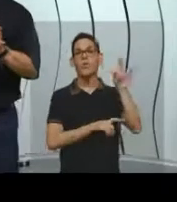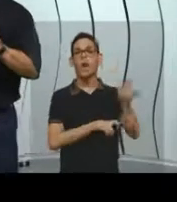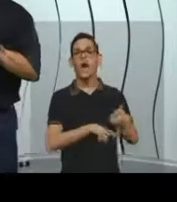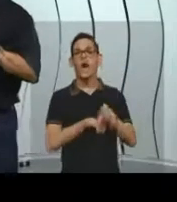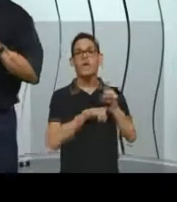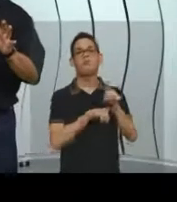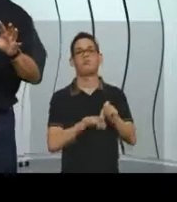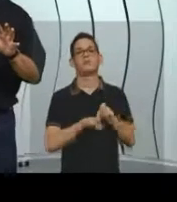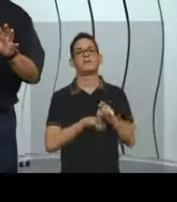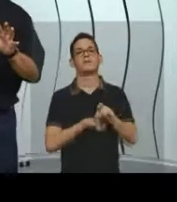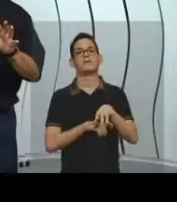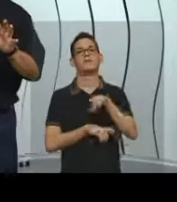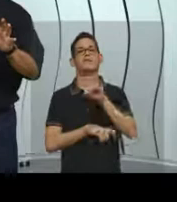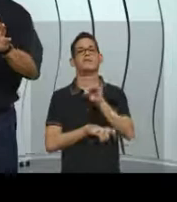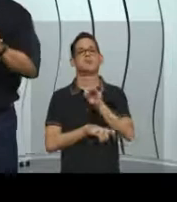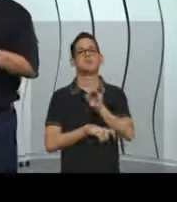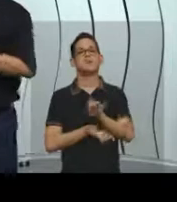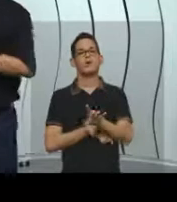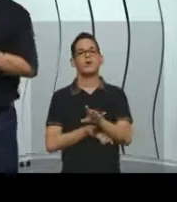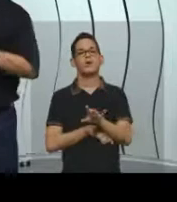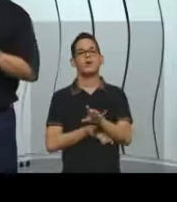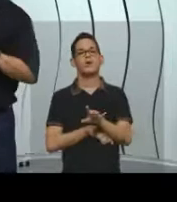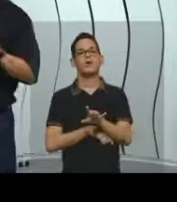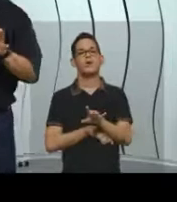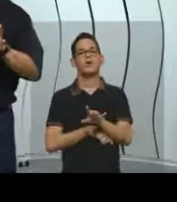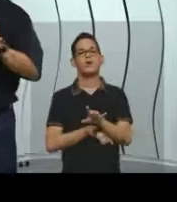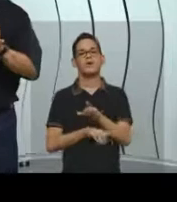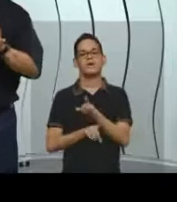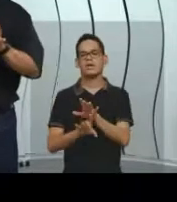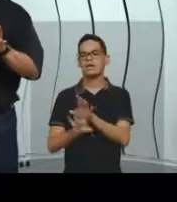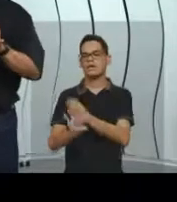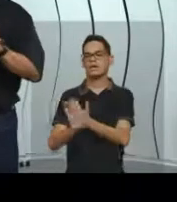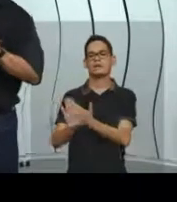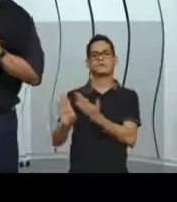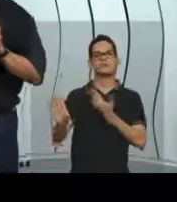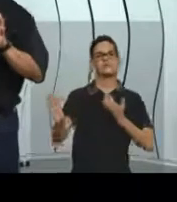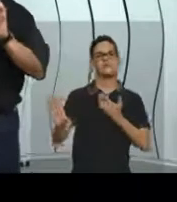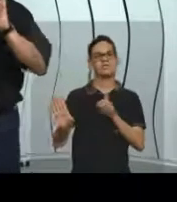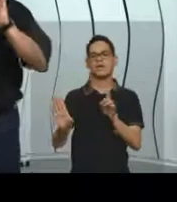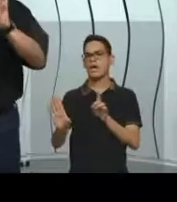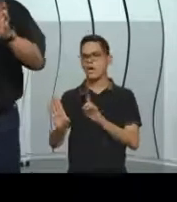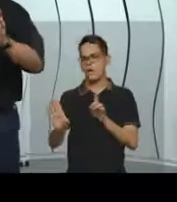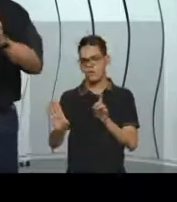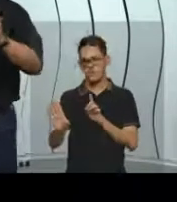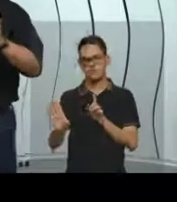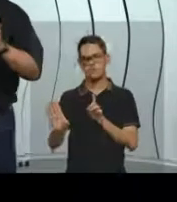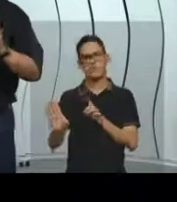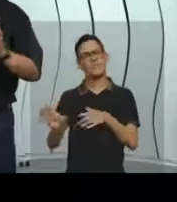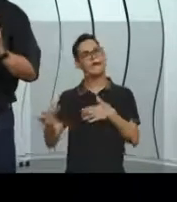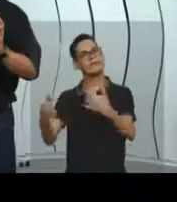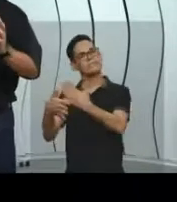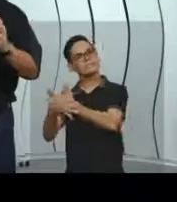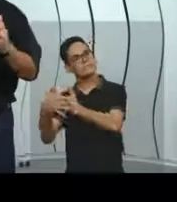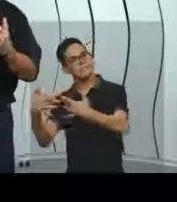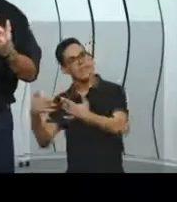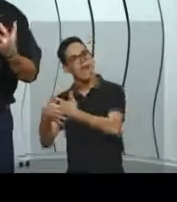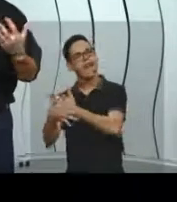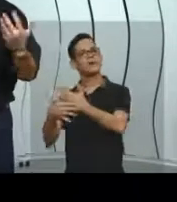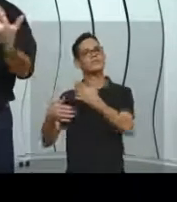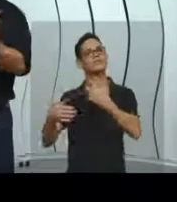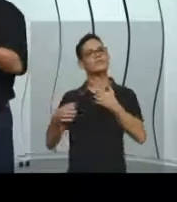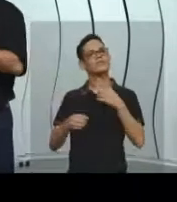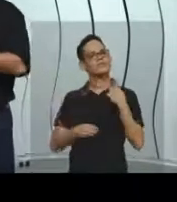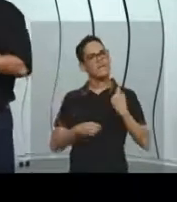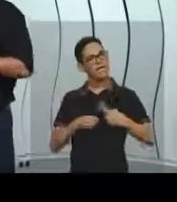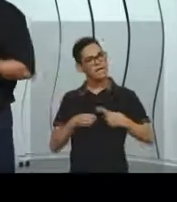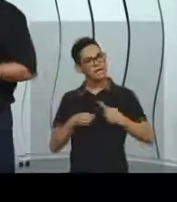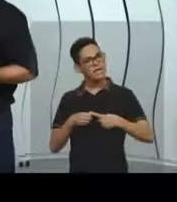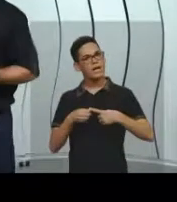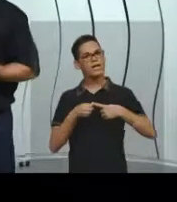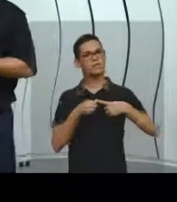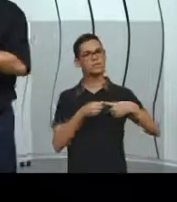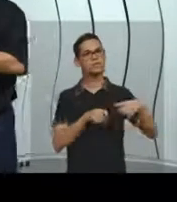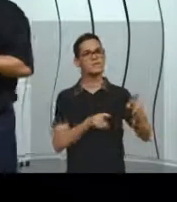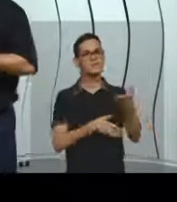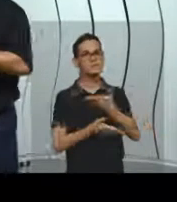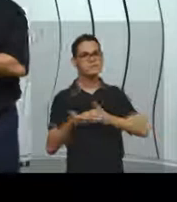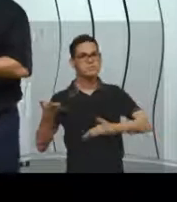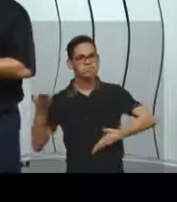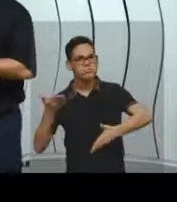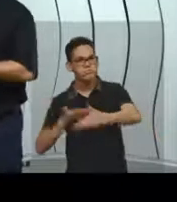dá de modo tão isolado assim, com relação à cidade e campo. Cada vez mais as duas realidades